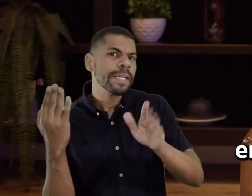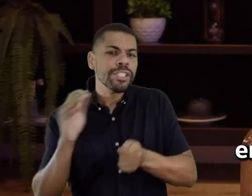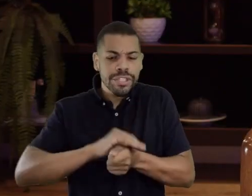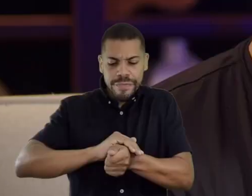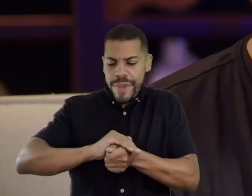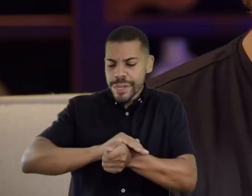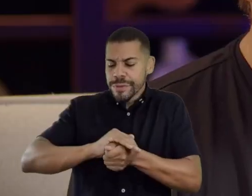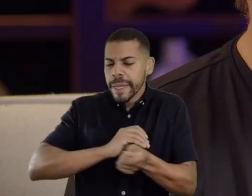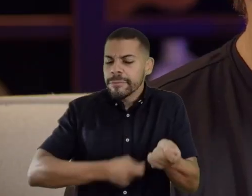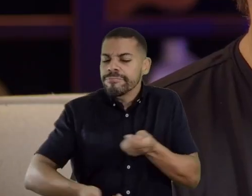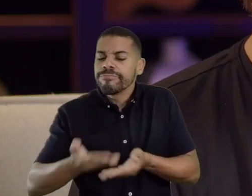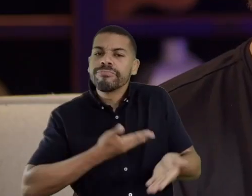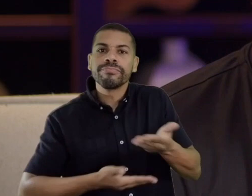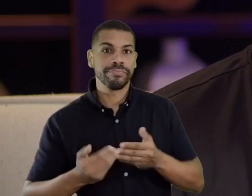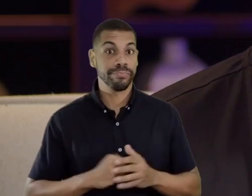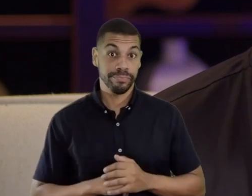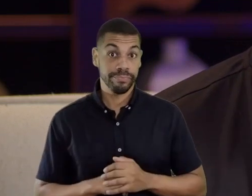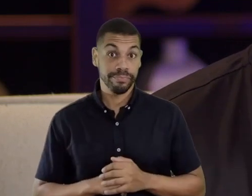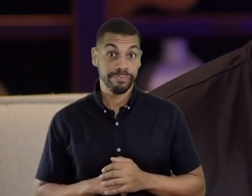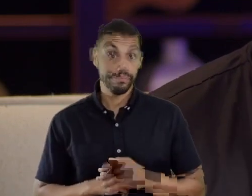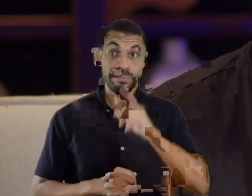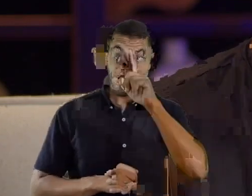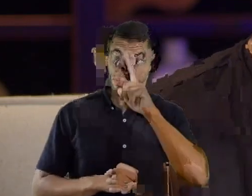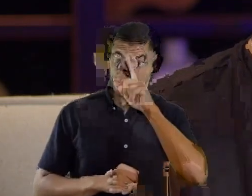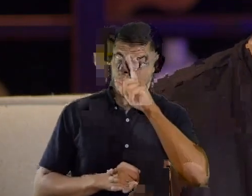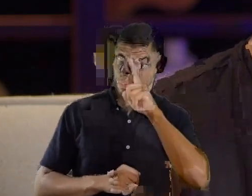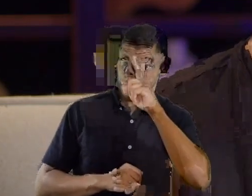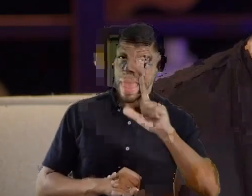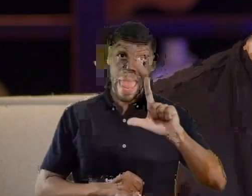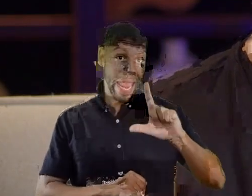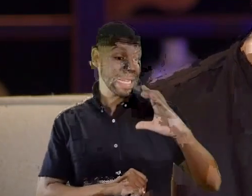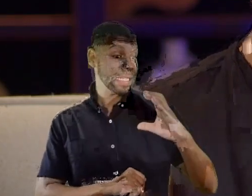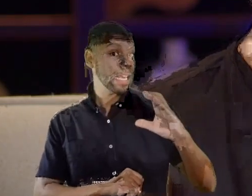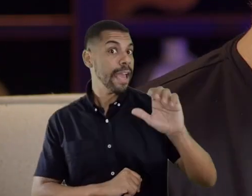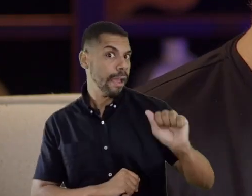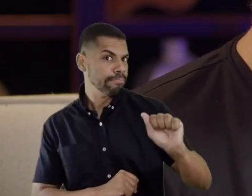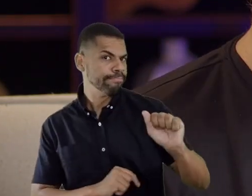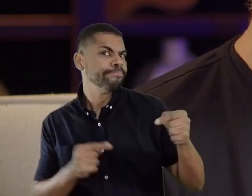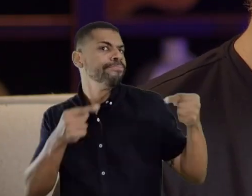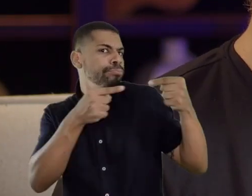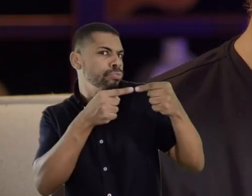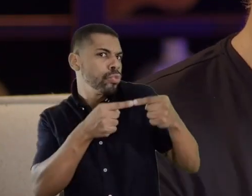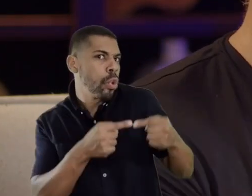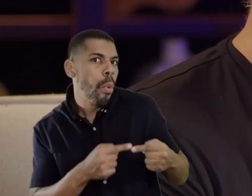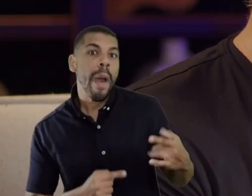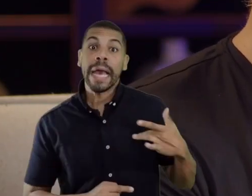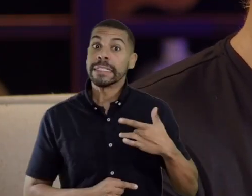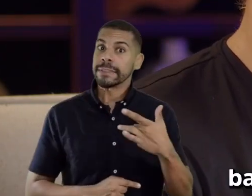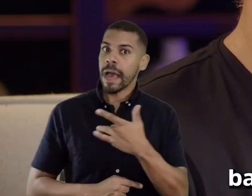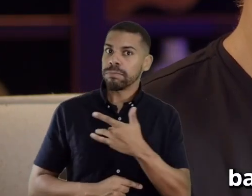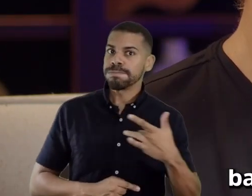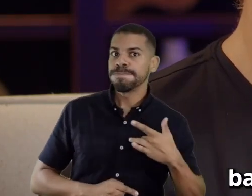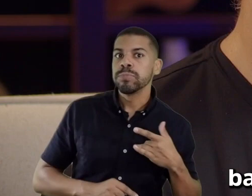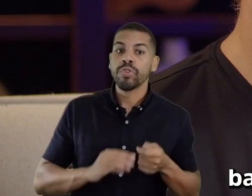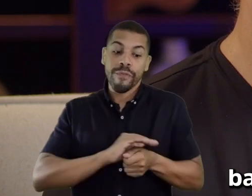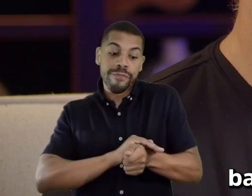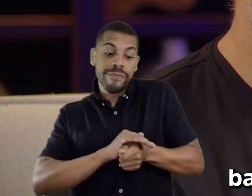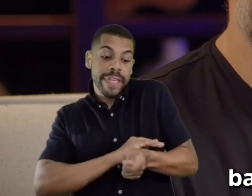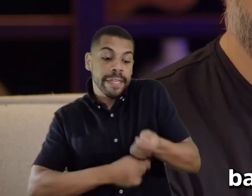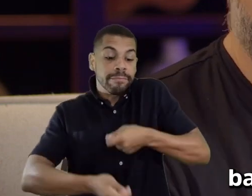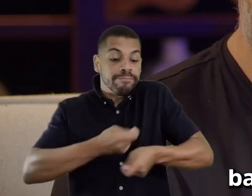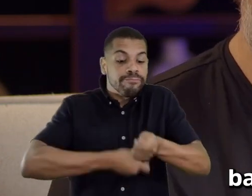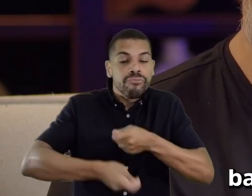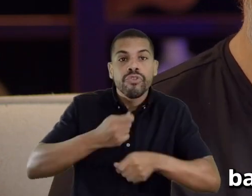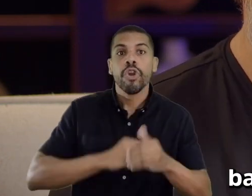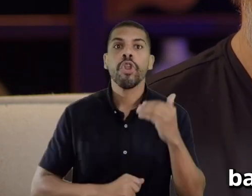plataformas de investimento e qual o risco da helissa a eles a ela o risco dela está associada a saúde financeira da quer uma